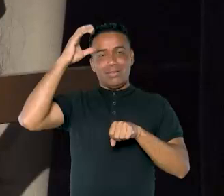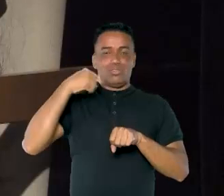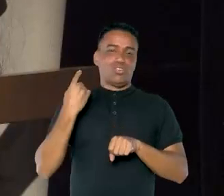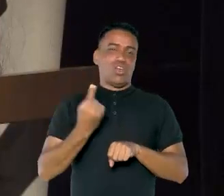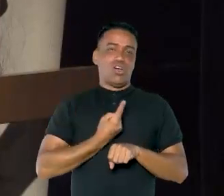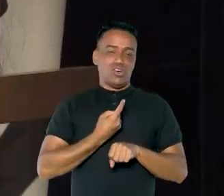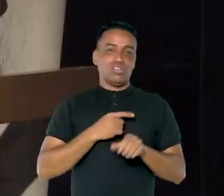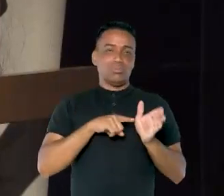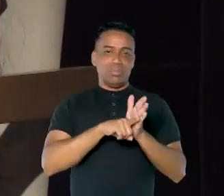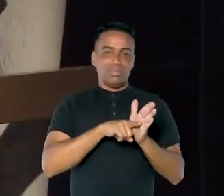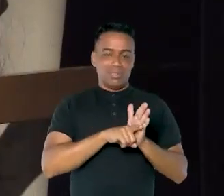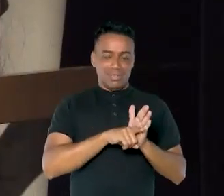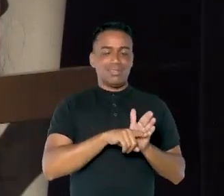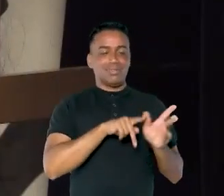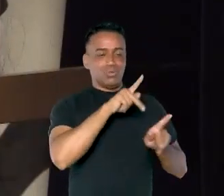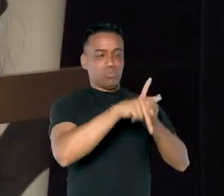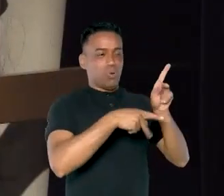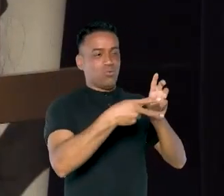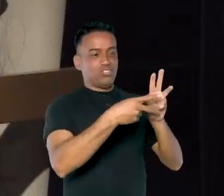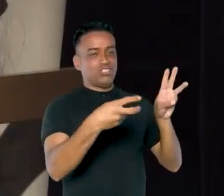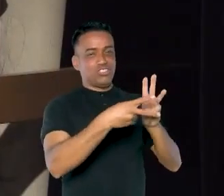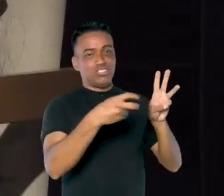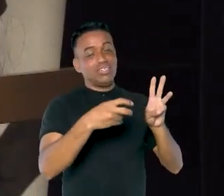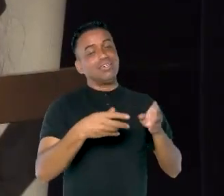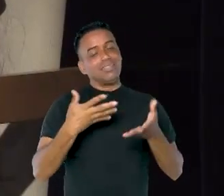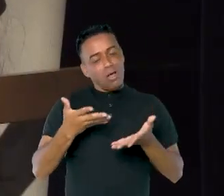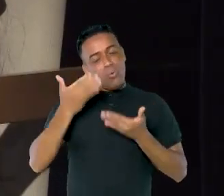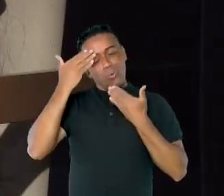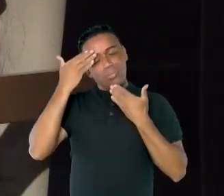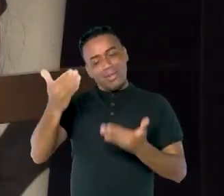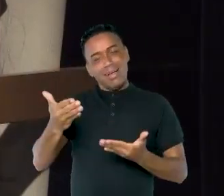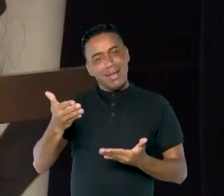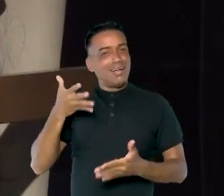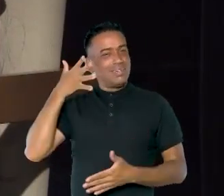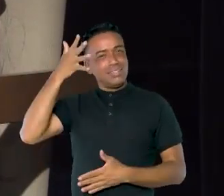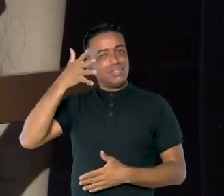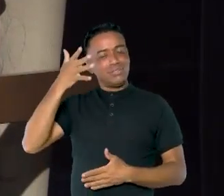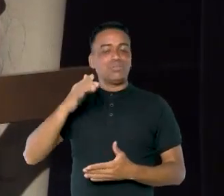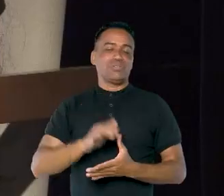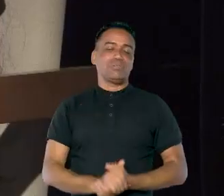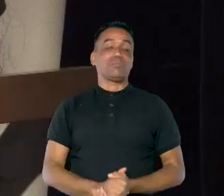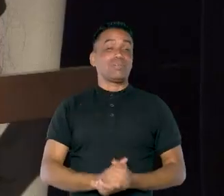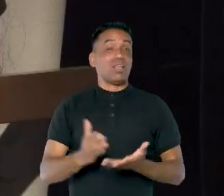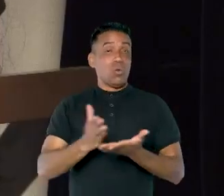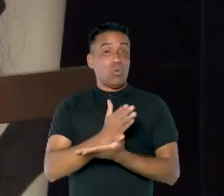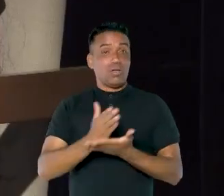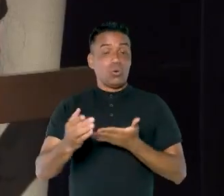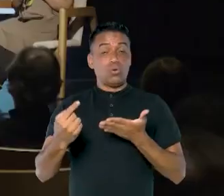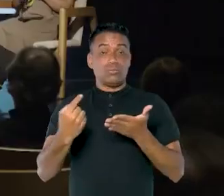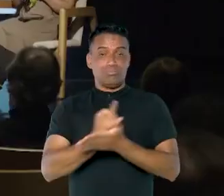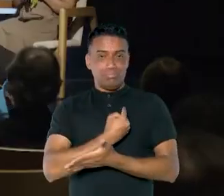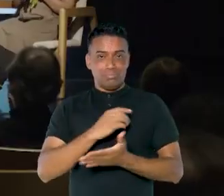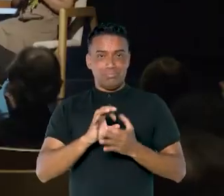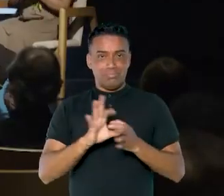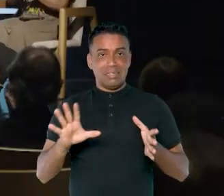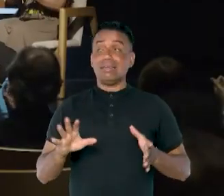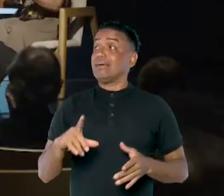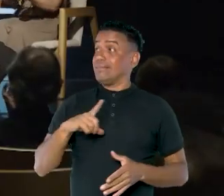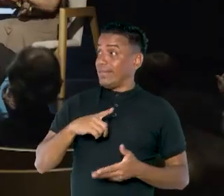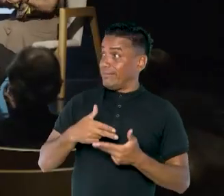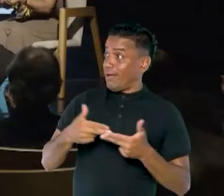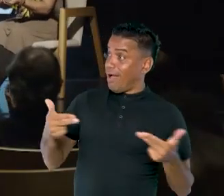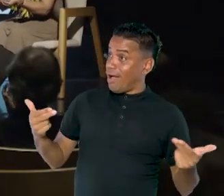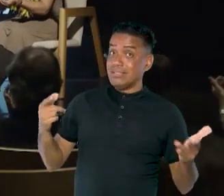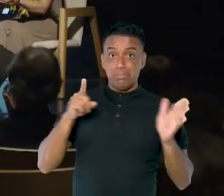nossas ciências indígenas. Sim. Então, era isso, muito obrigado. Qualquer qualquer coisa. Tem muita coisa,